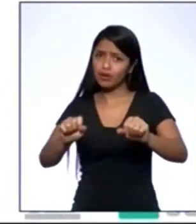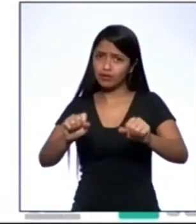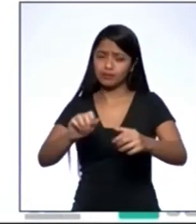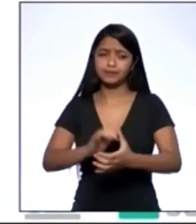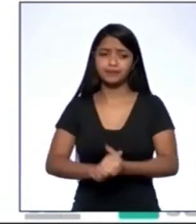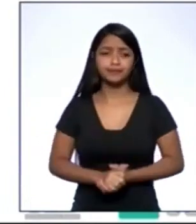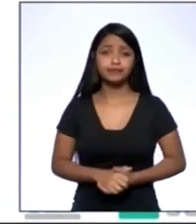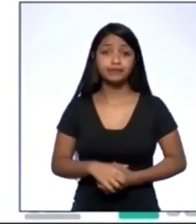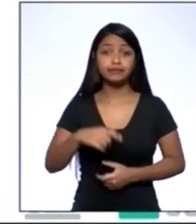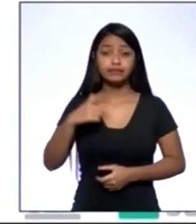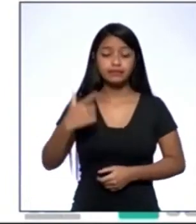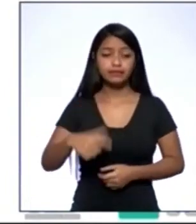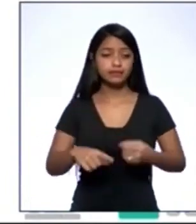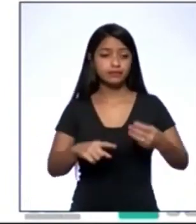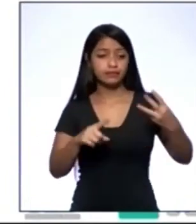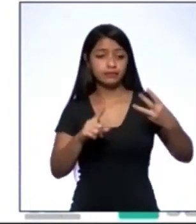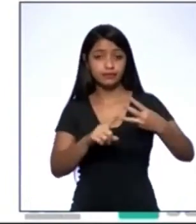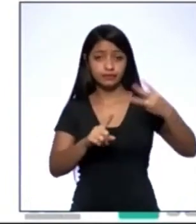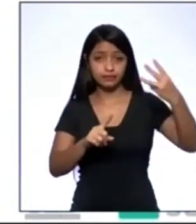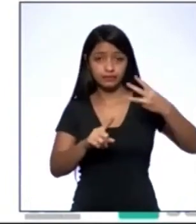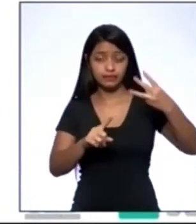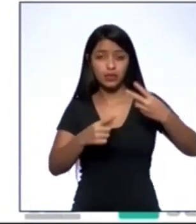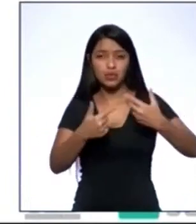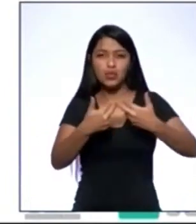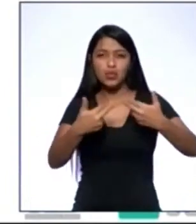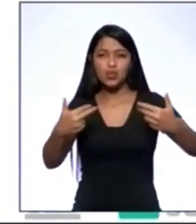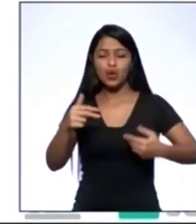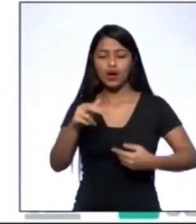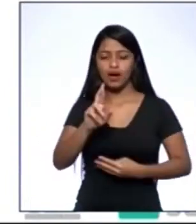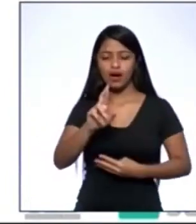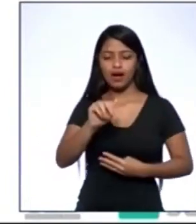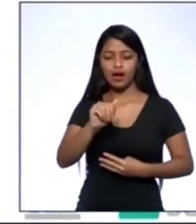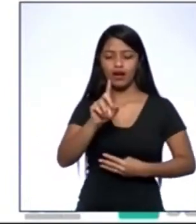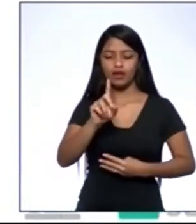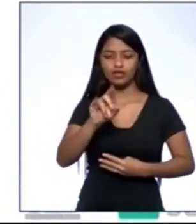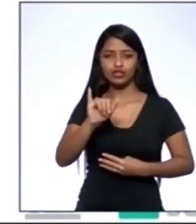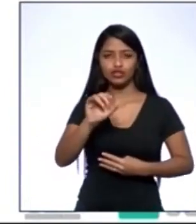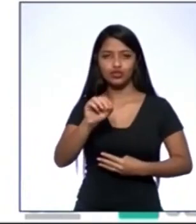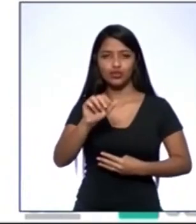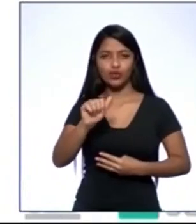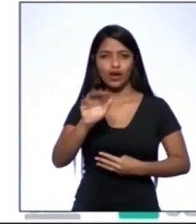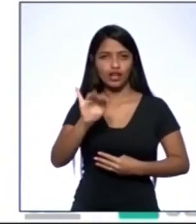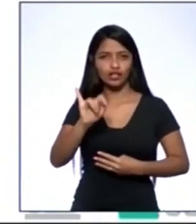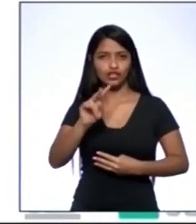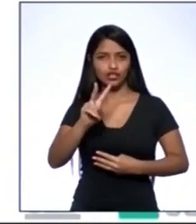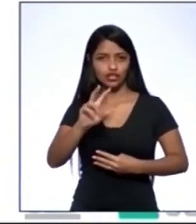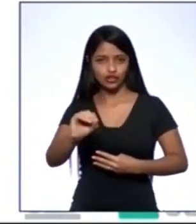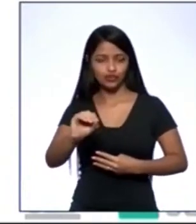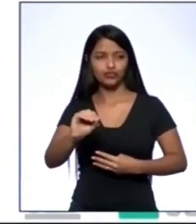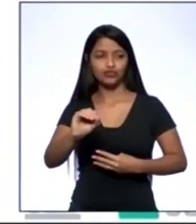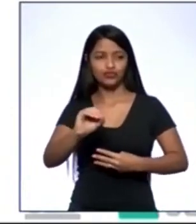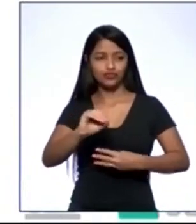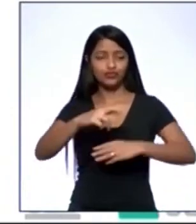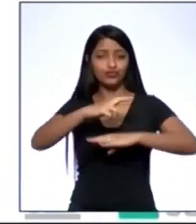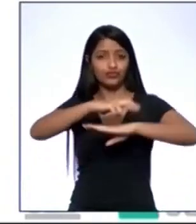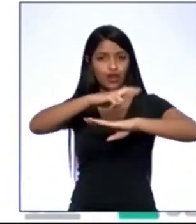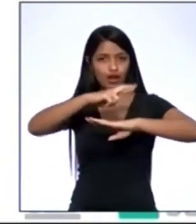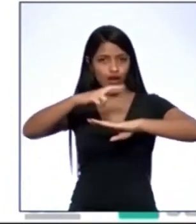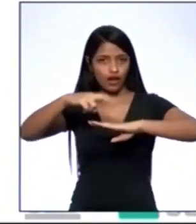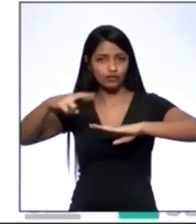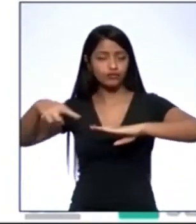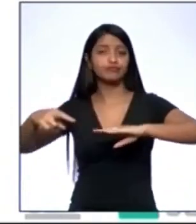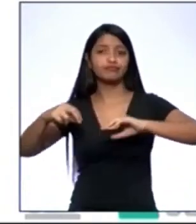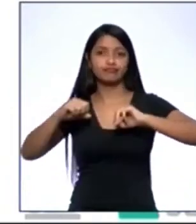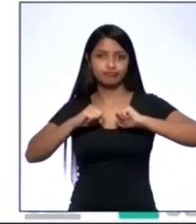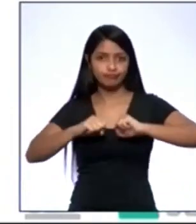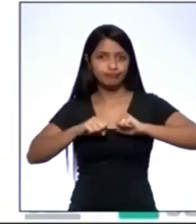Substâncias radioativas podem se concentrar ao longo da cadeia alimentar. Aí nós podemos citar como